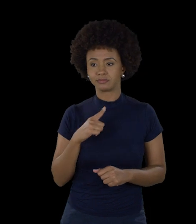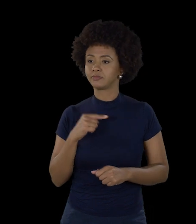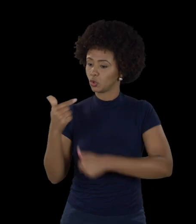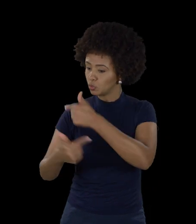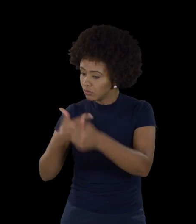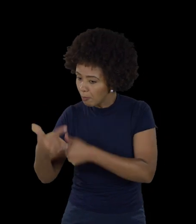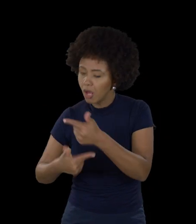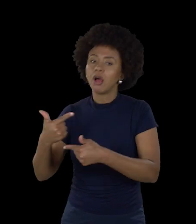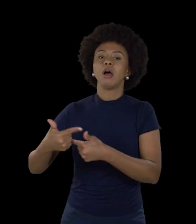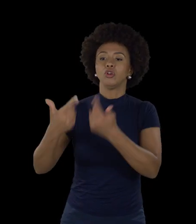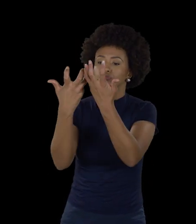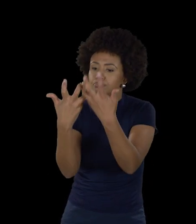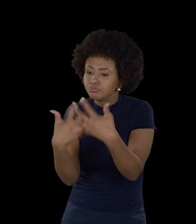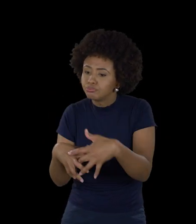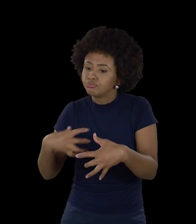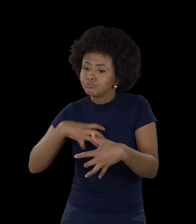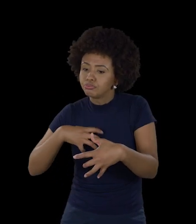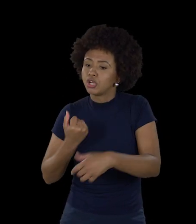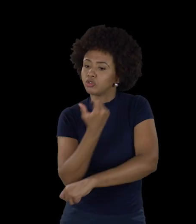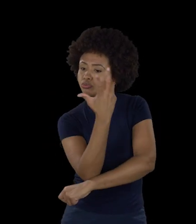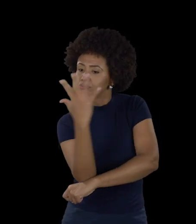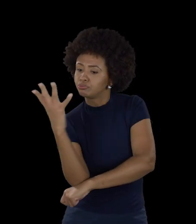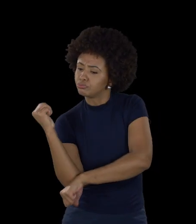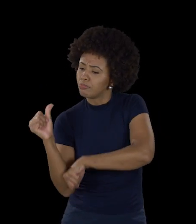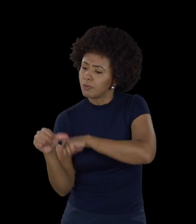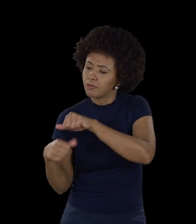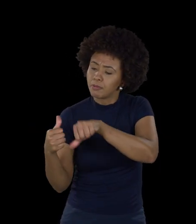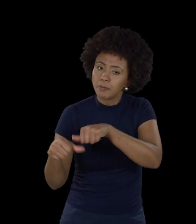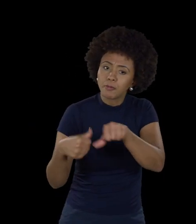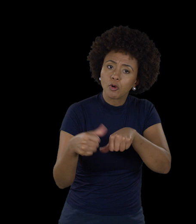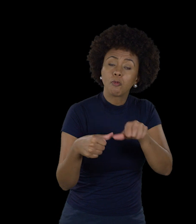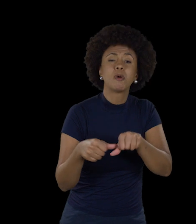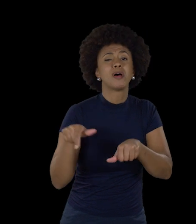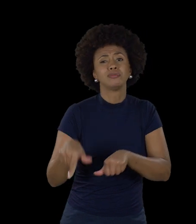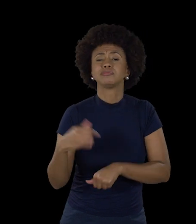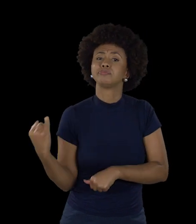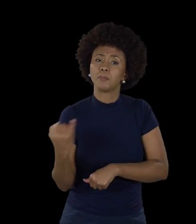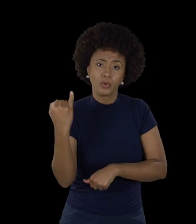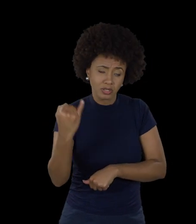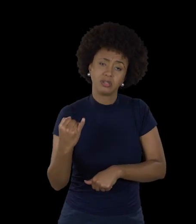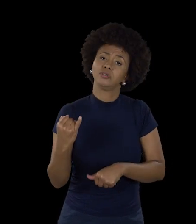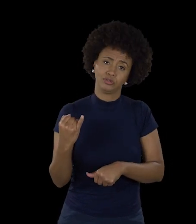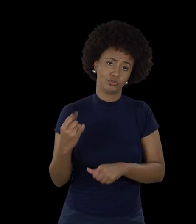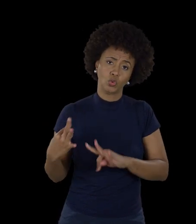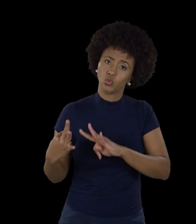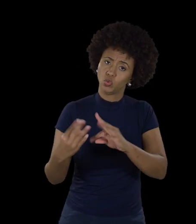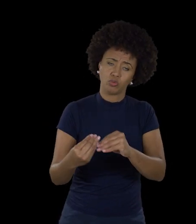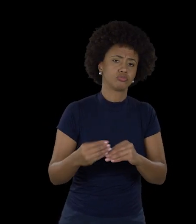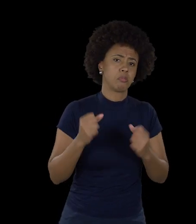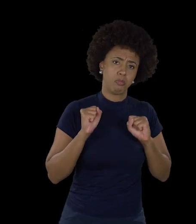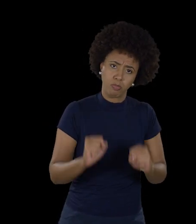se configuram como corredores biológicos importantes para a fauna e para a nossa flora. As